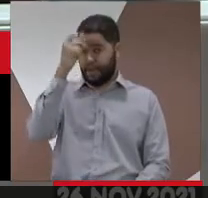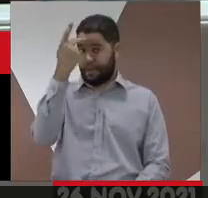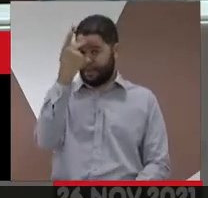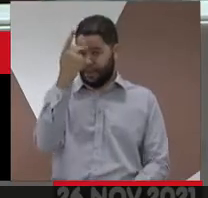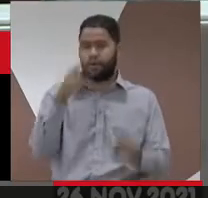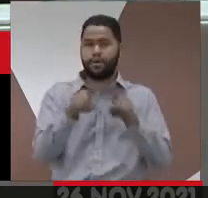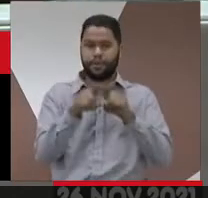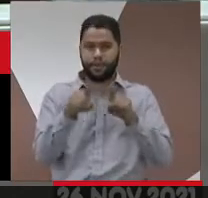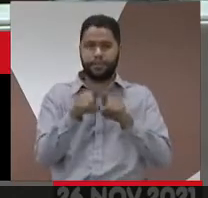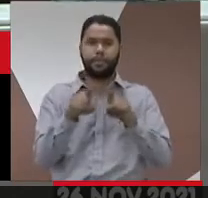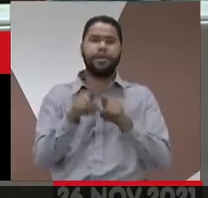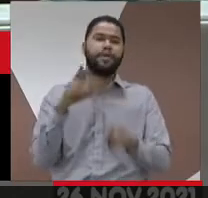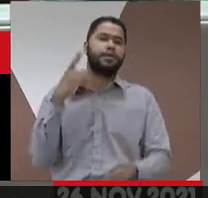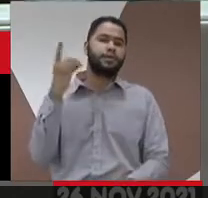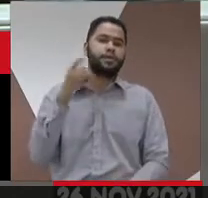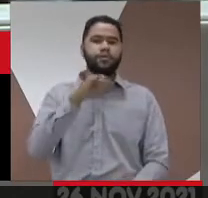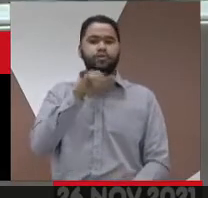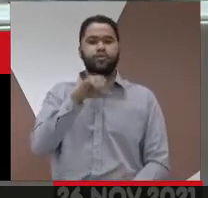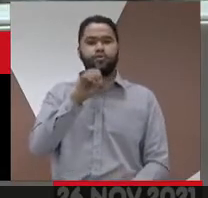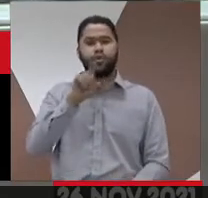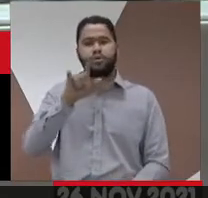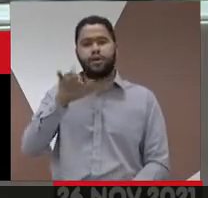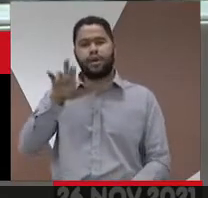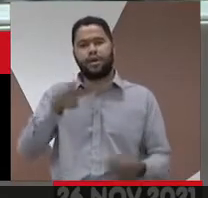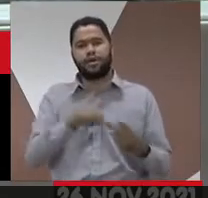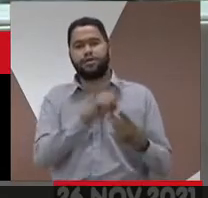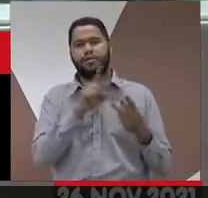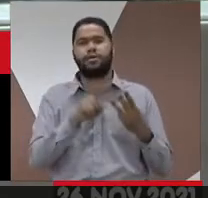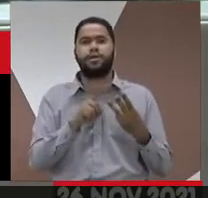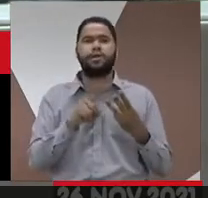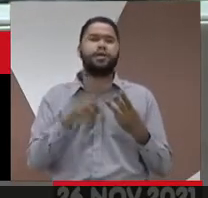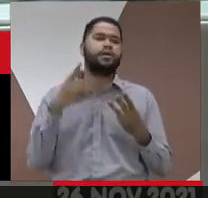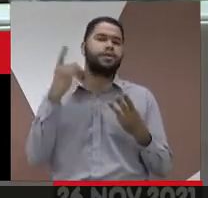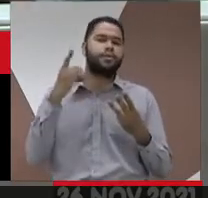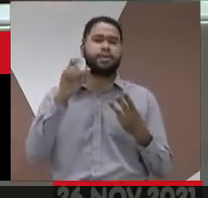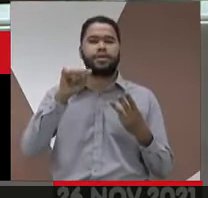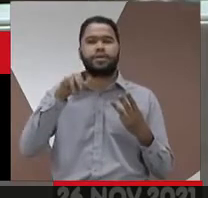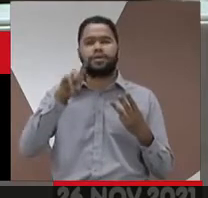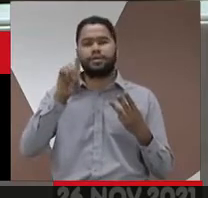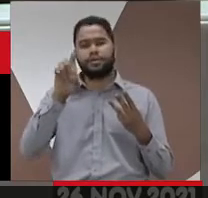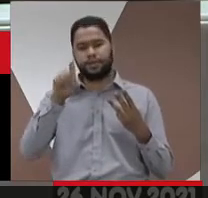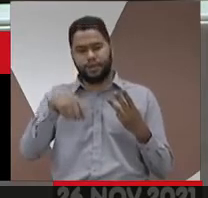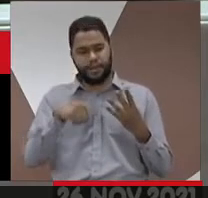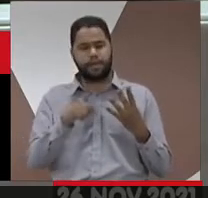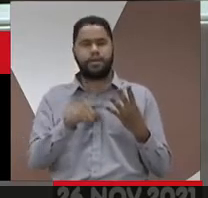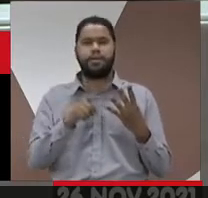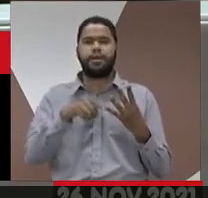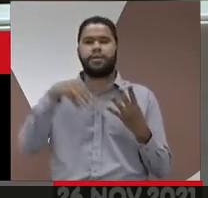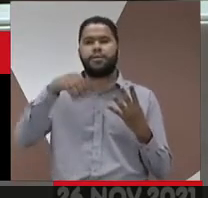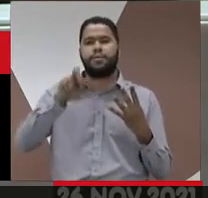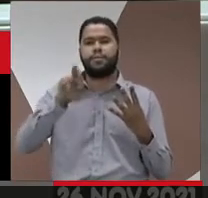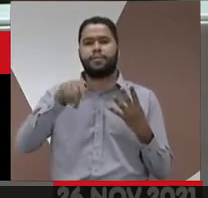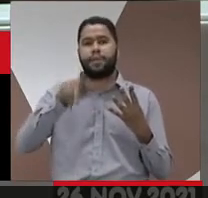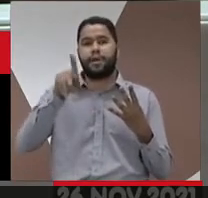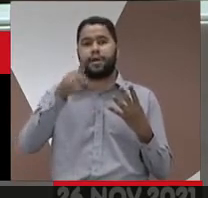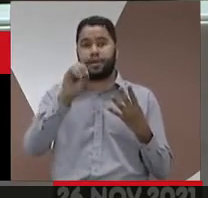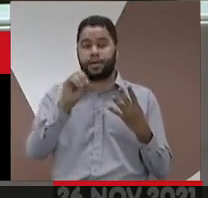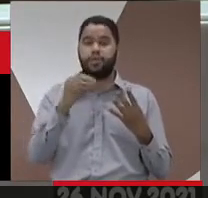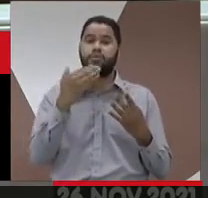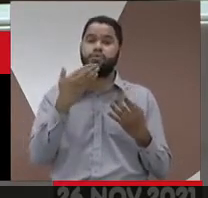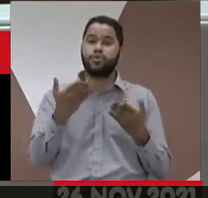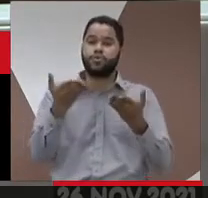Dorgal Andrada, deputado João Leite, deputado André Quintão, deputado Marquinho Lemos. Solicito